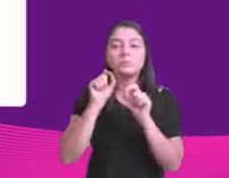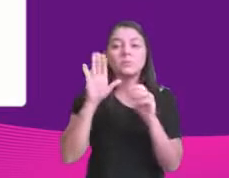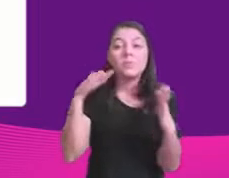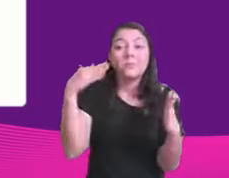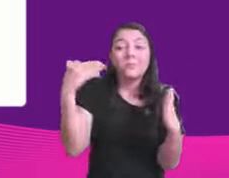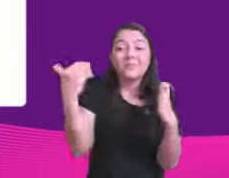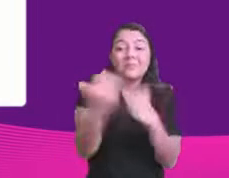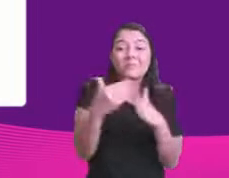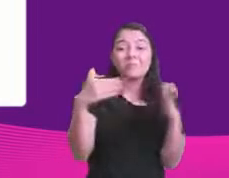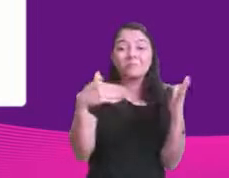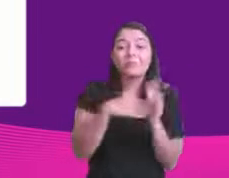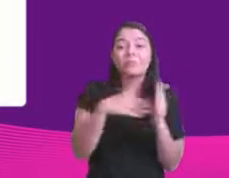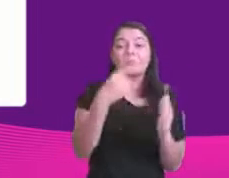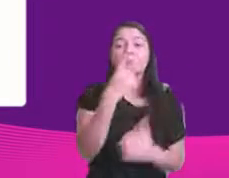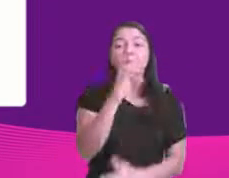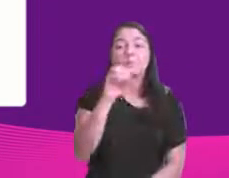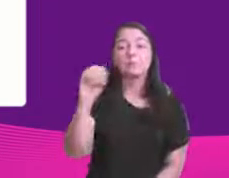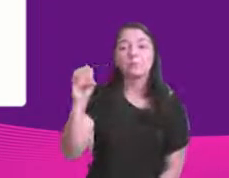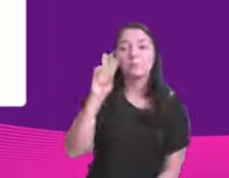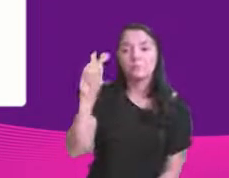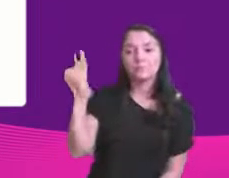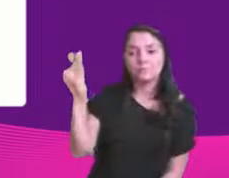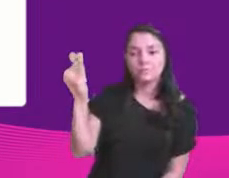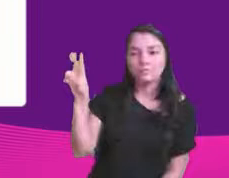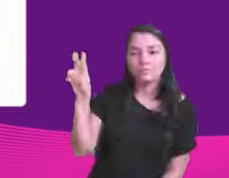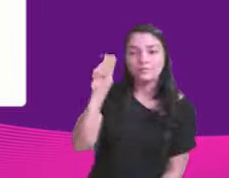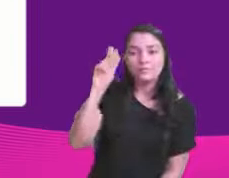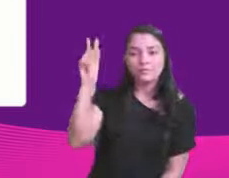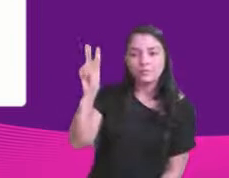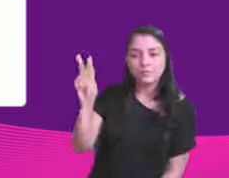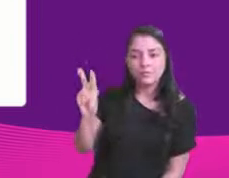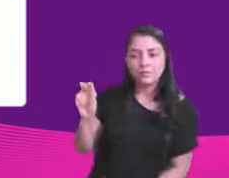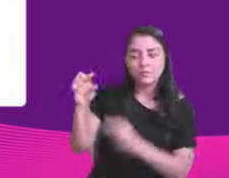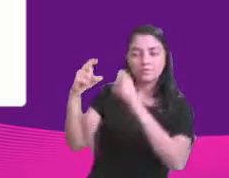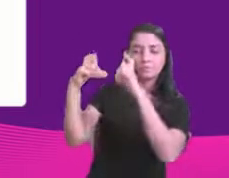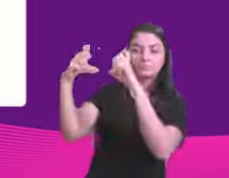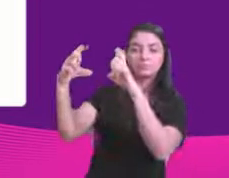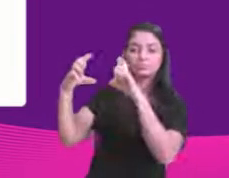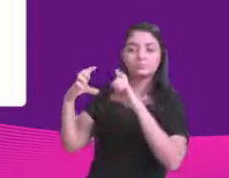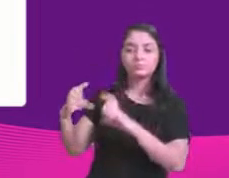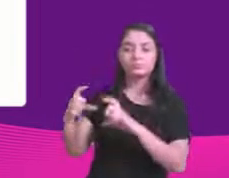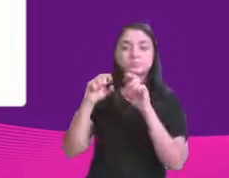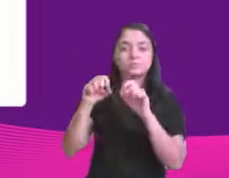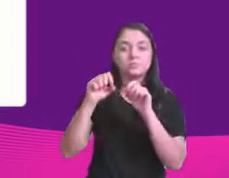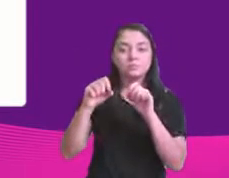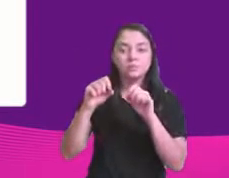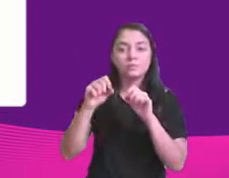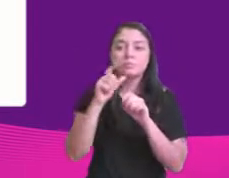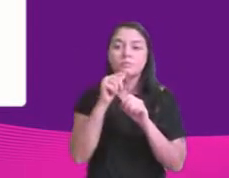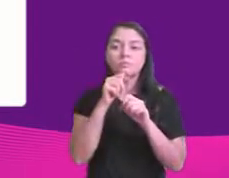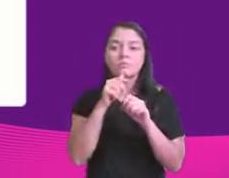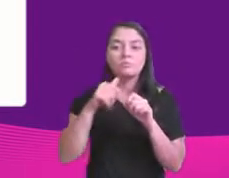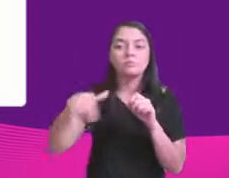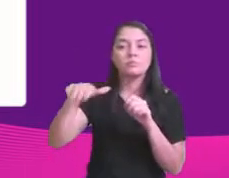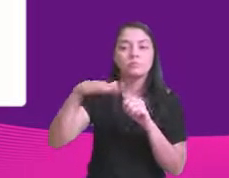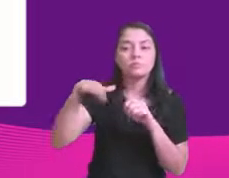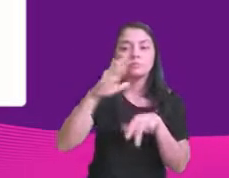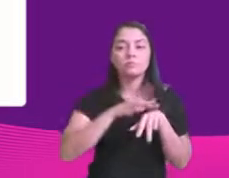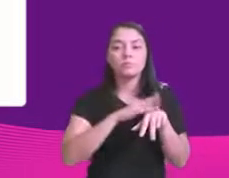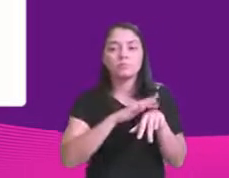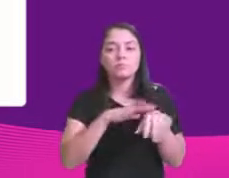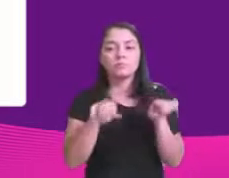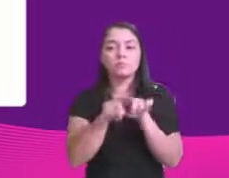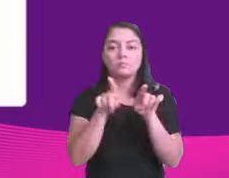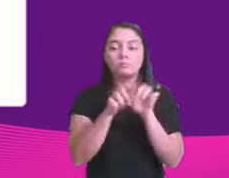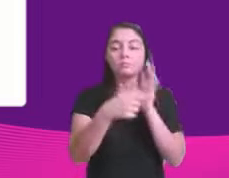entrada. Esse é o líquido total que foi aquecido, o líquido que está no paciente, o líquido que fica na máquina. Já tinham sido decorridos 23 minutos de 1